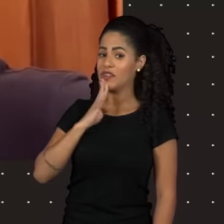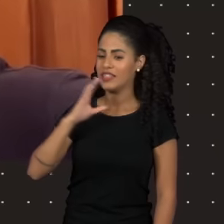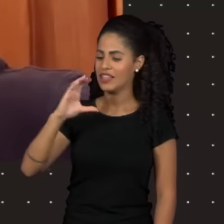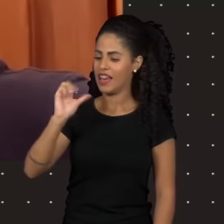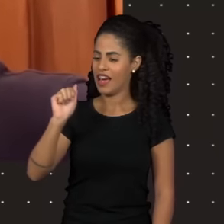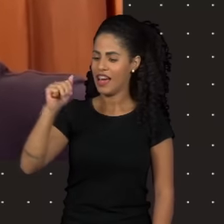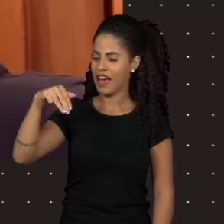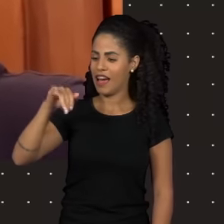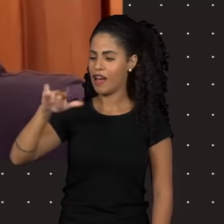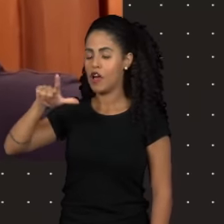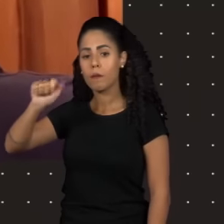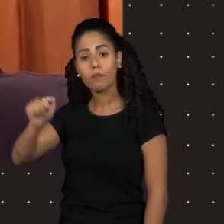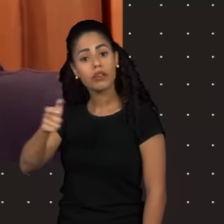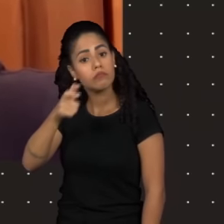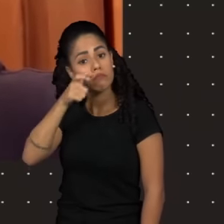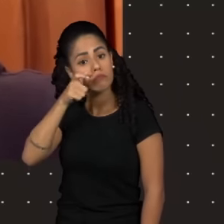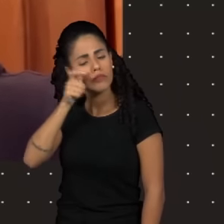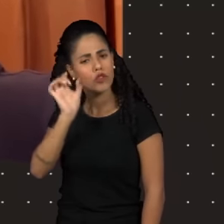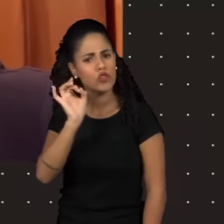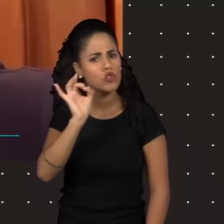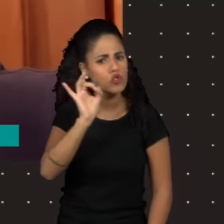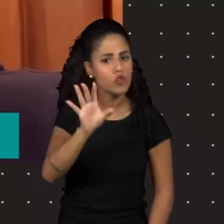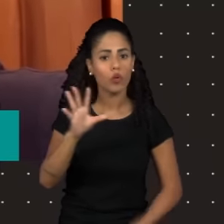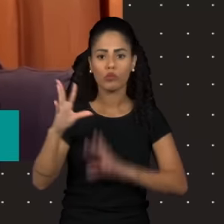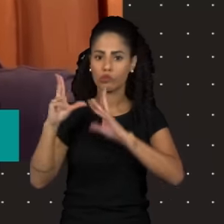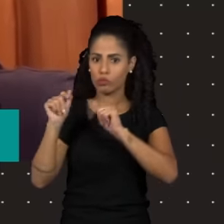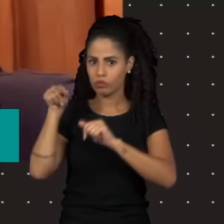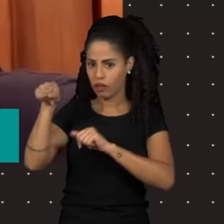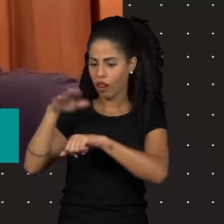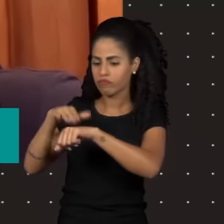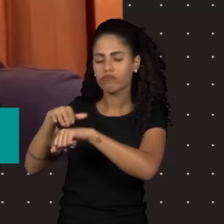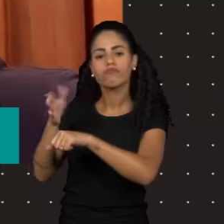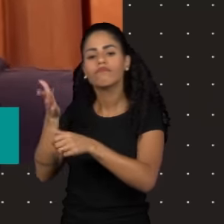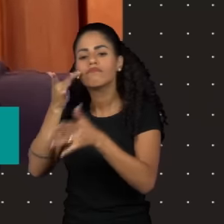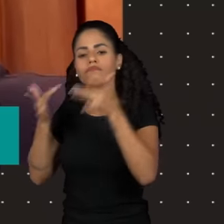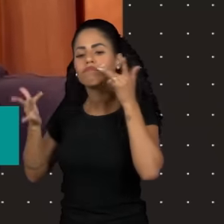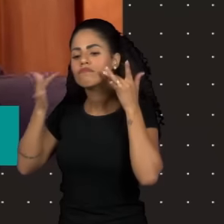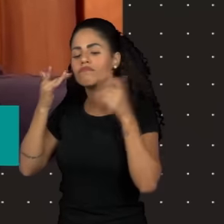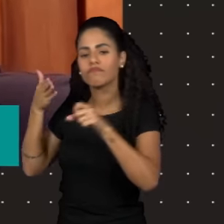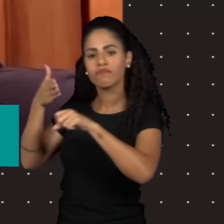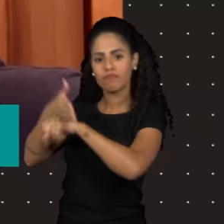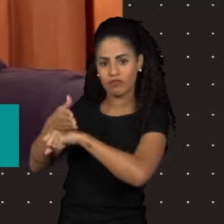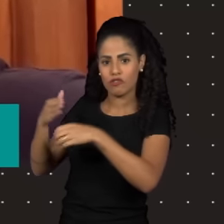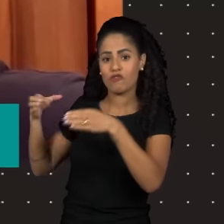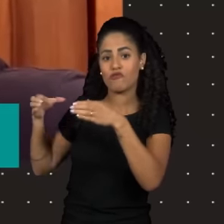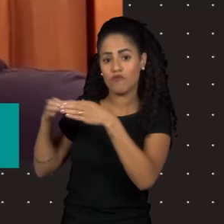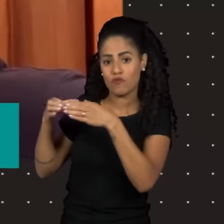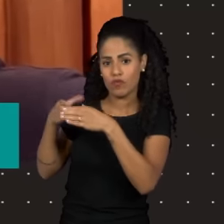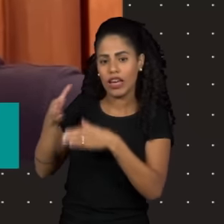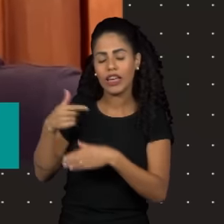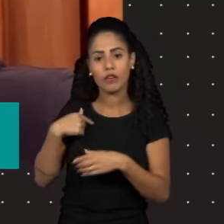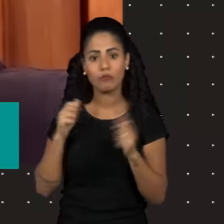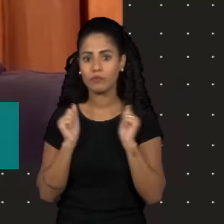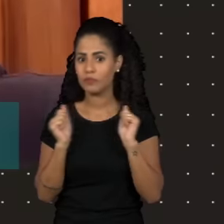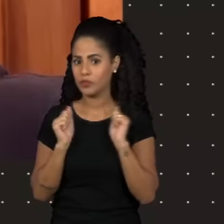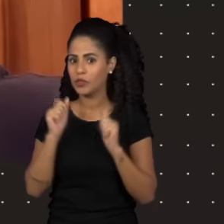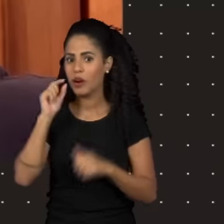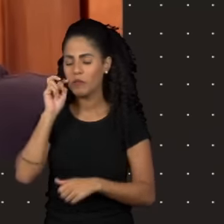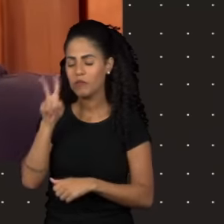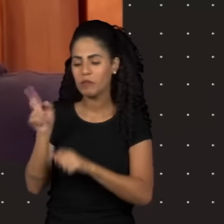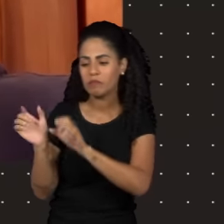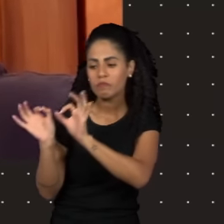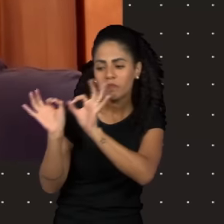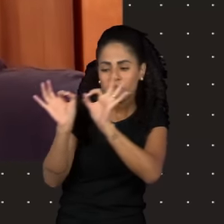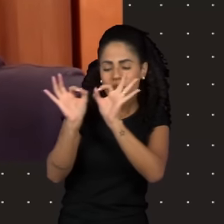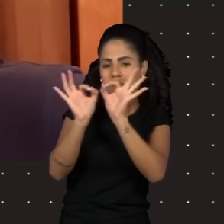como espectador, né? Assistindo as peças que ela fazia na companhia do Geral Thomas. Já era fã. Sempre